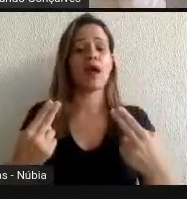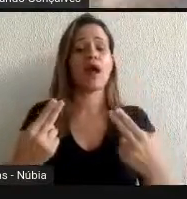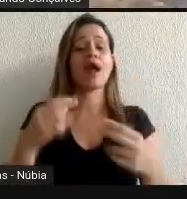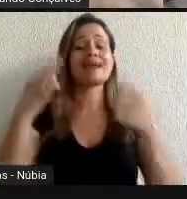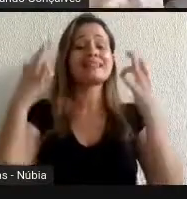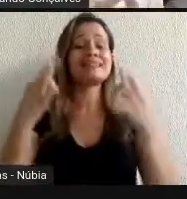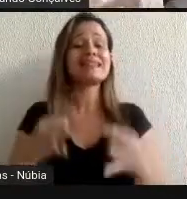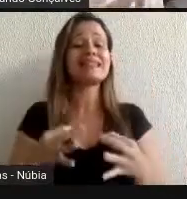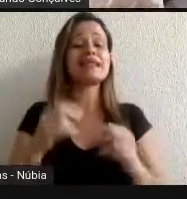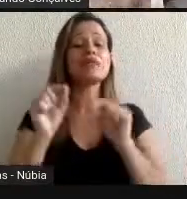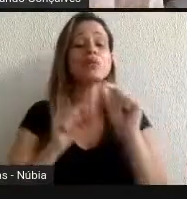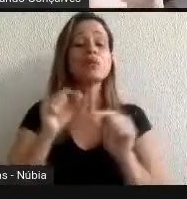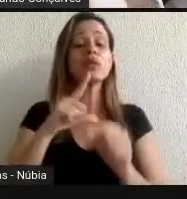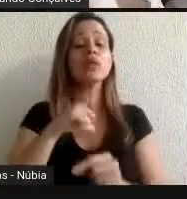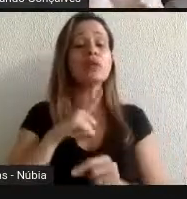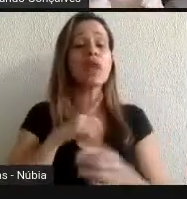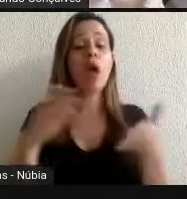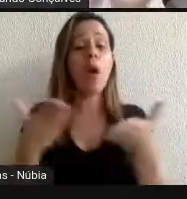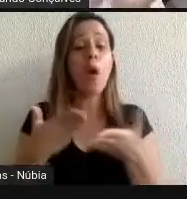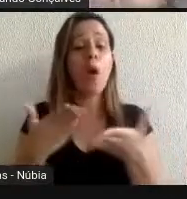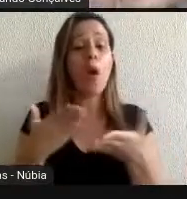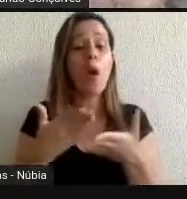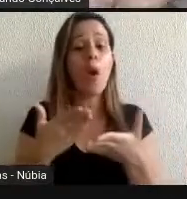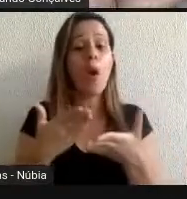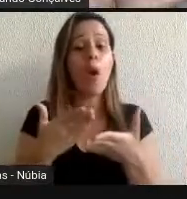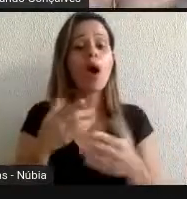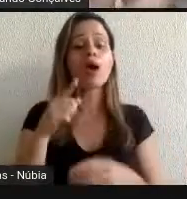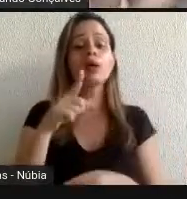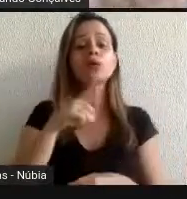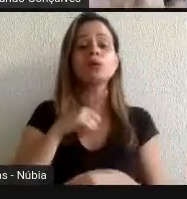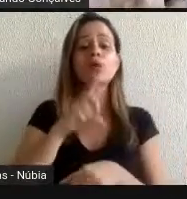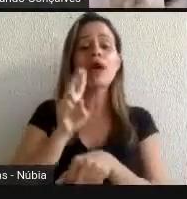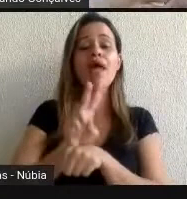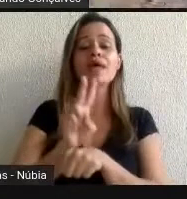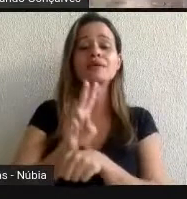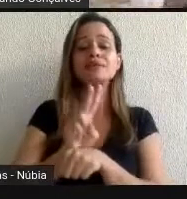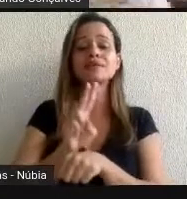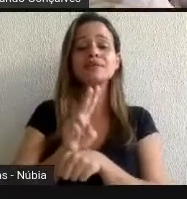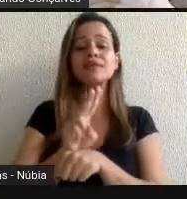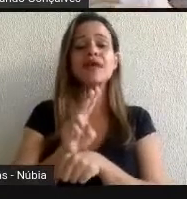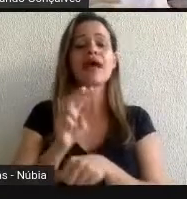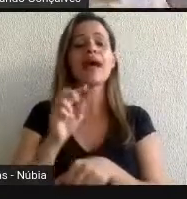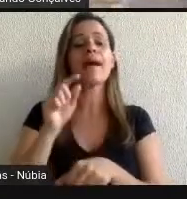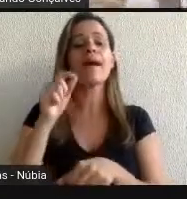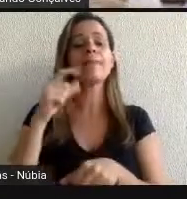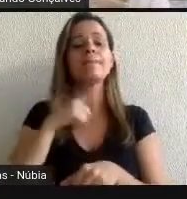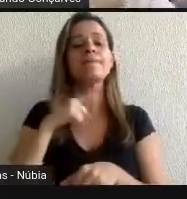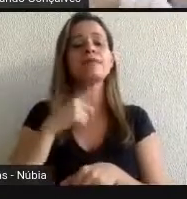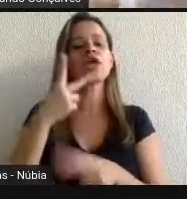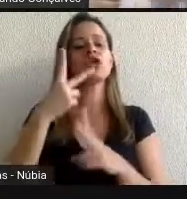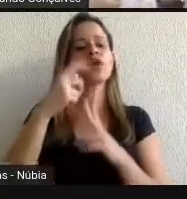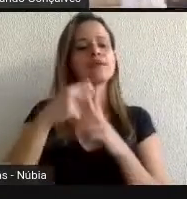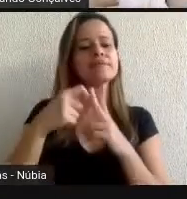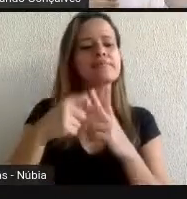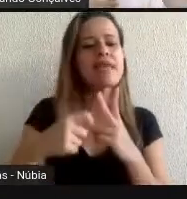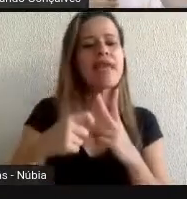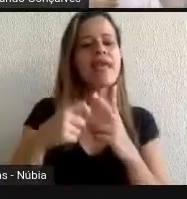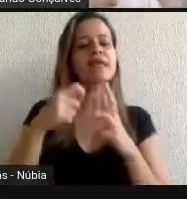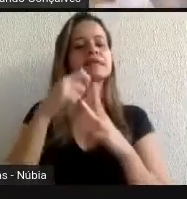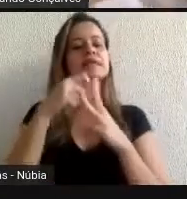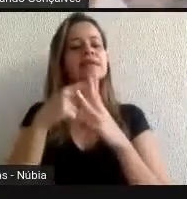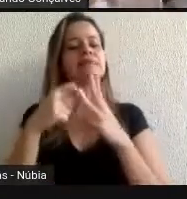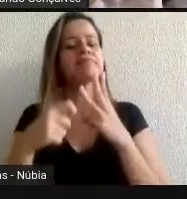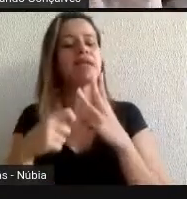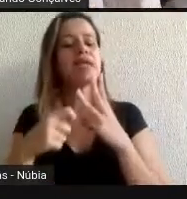o que aconteceu hoje, tá? A sua reserva que ela vai te proteger nos próximos 2 meses, 3 meses,